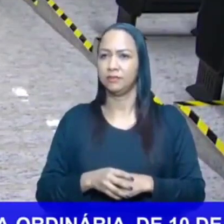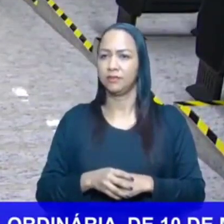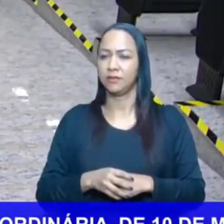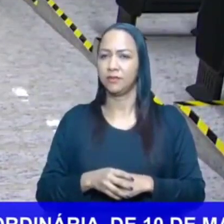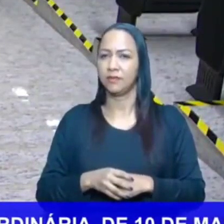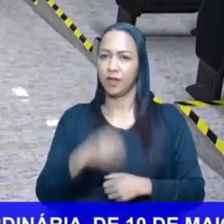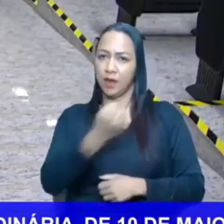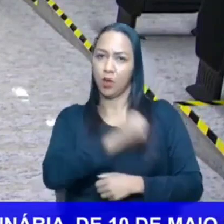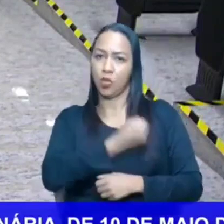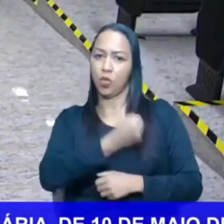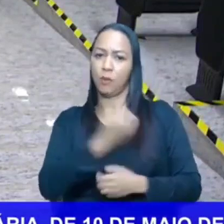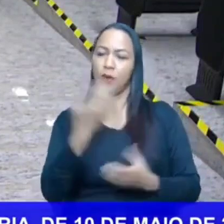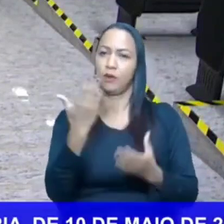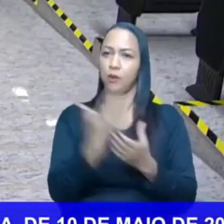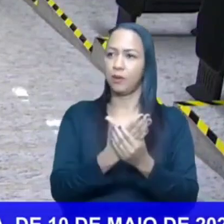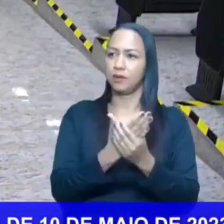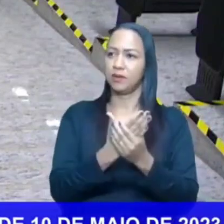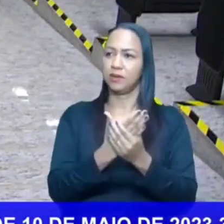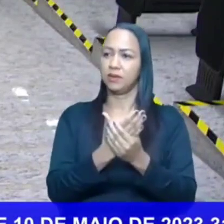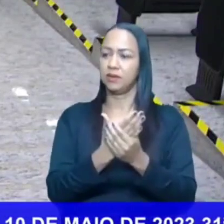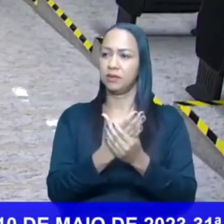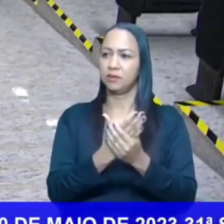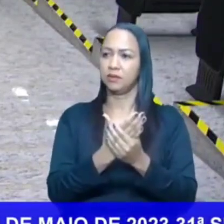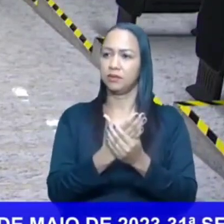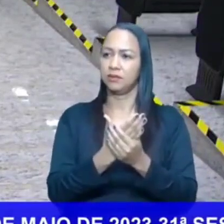O número do processo é o